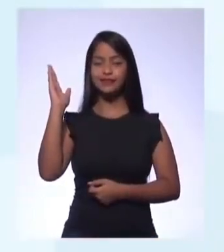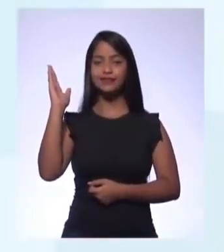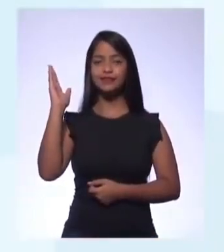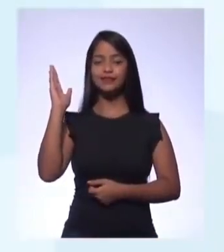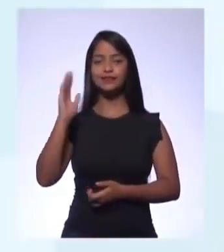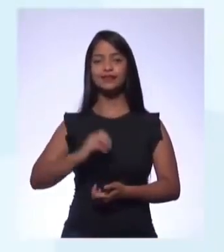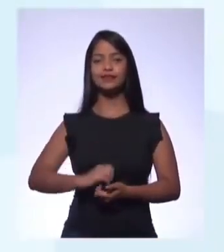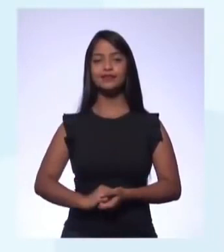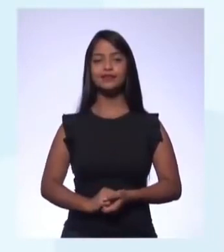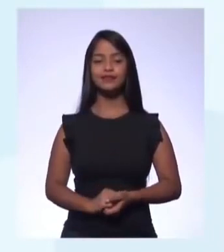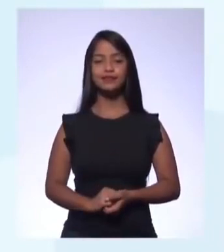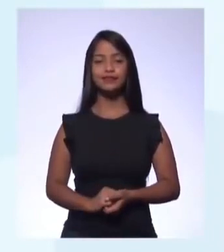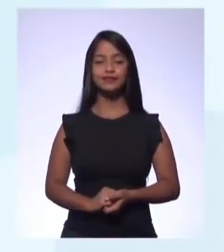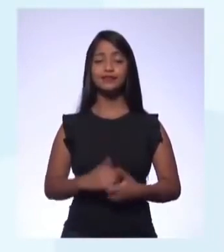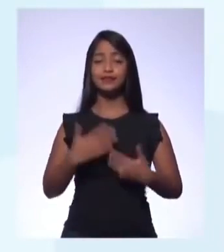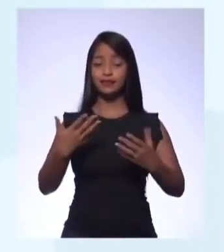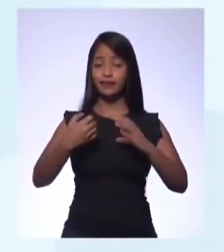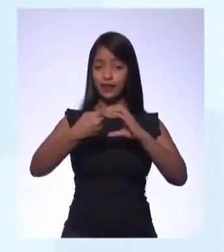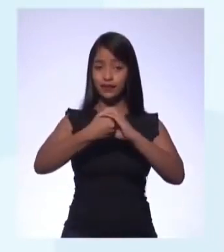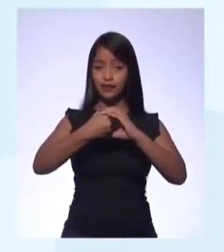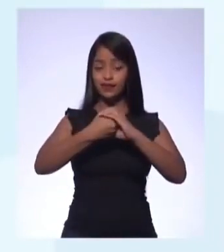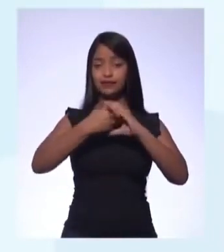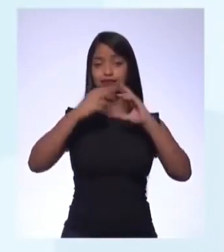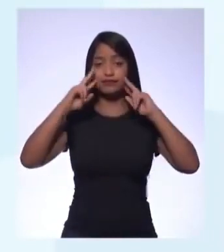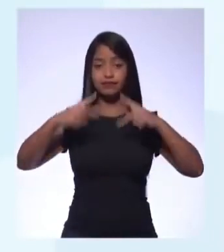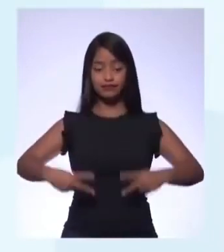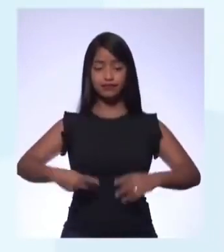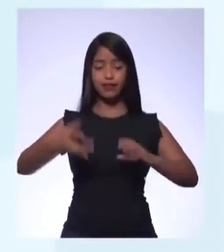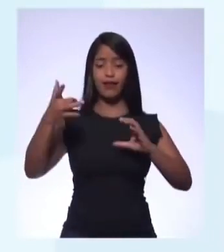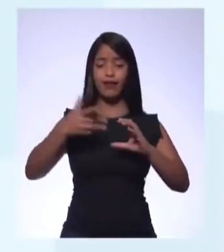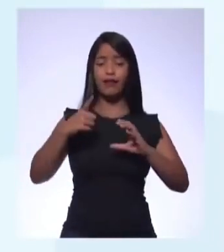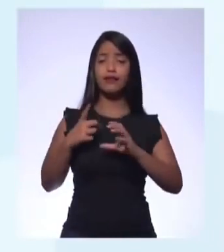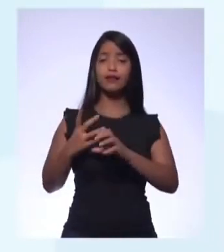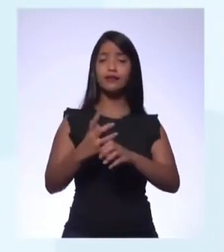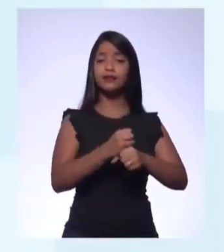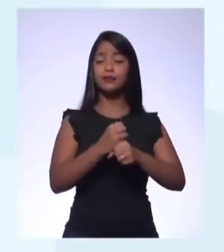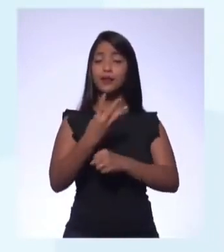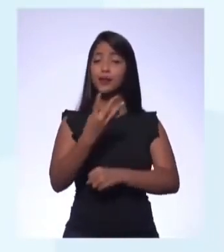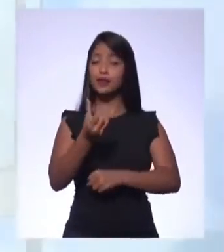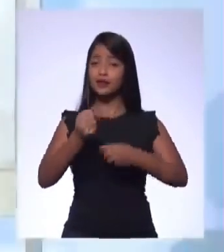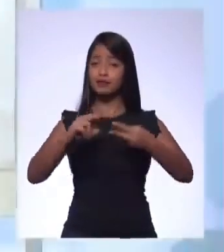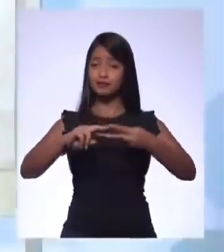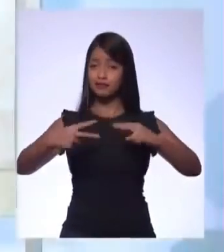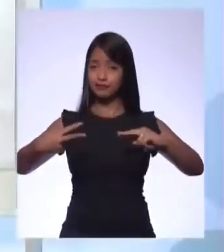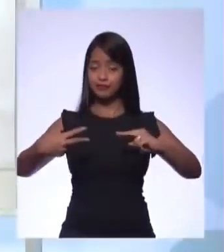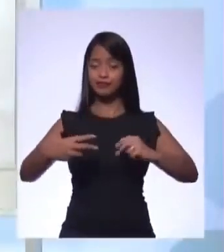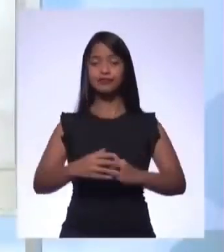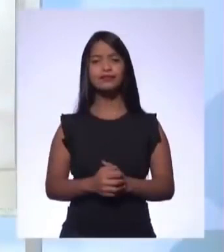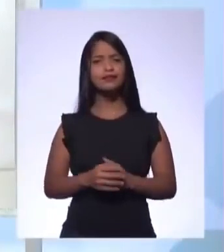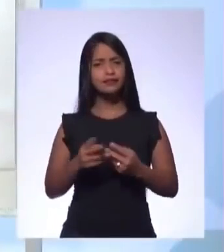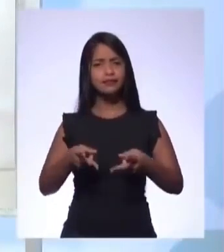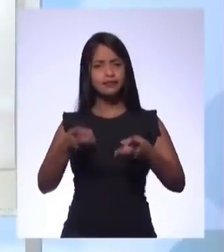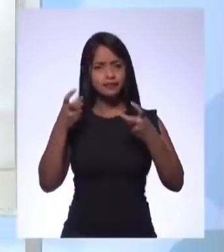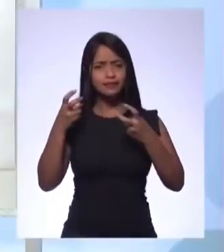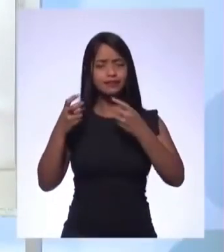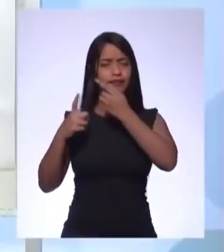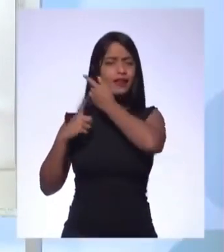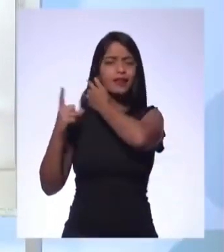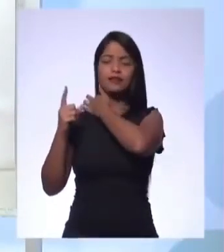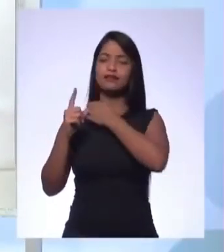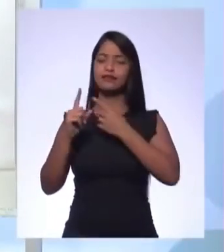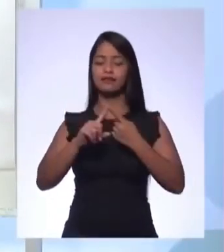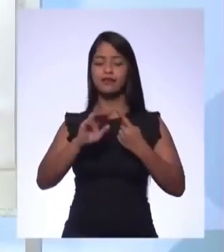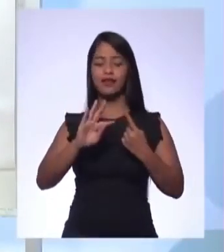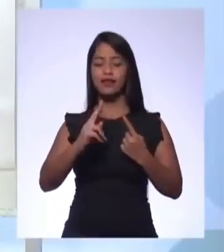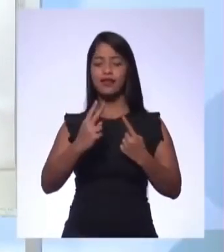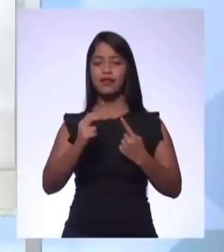46 chromosomes. Numa célula humana, há 46 cromossomos. Então, vocês perceberam que tinha o there is e o there are, que nós